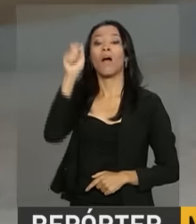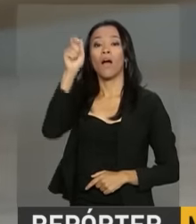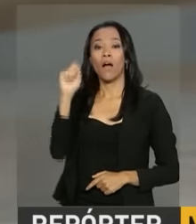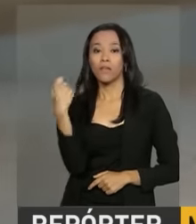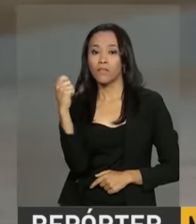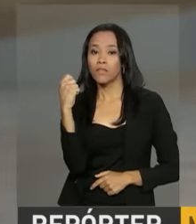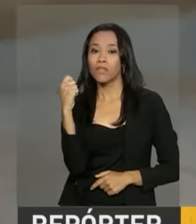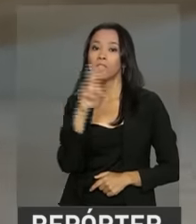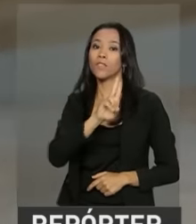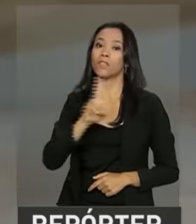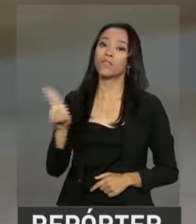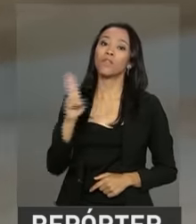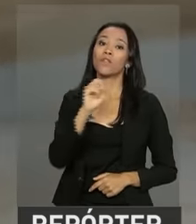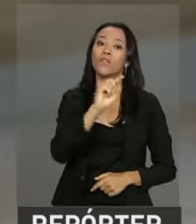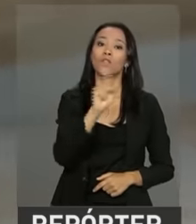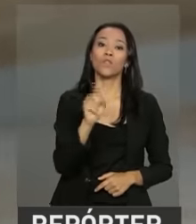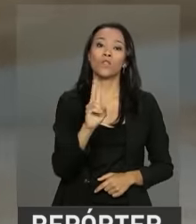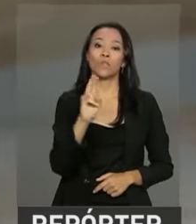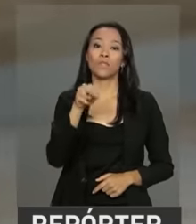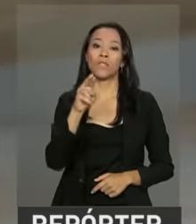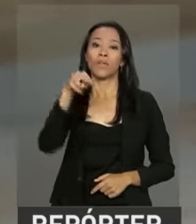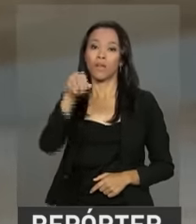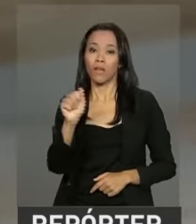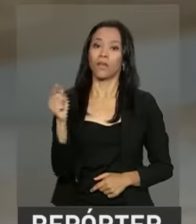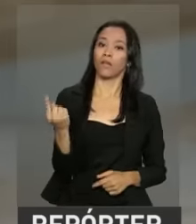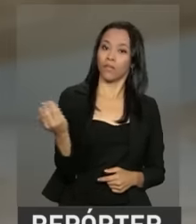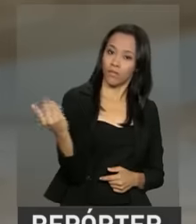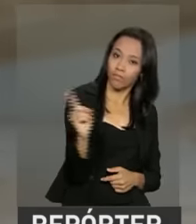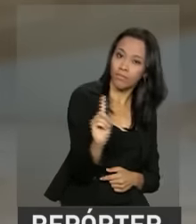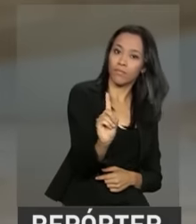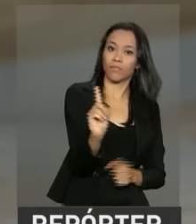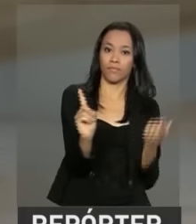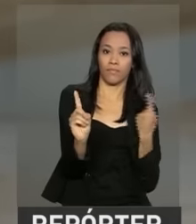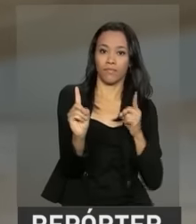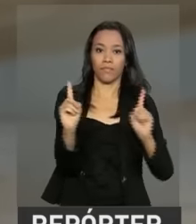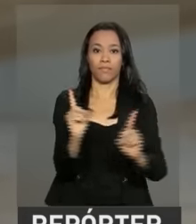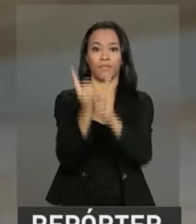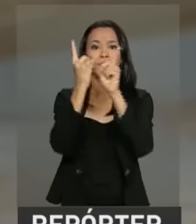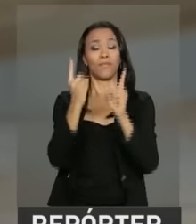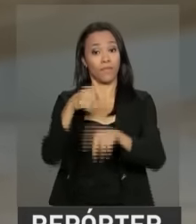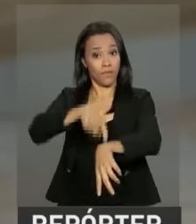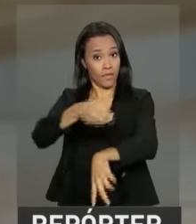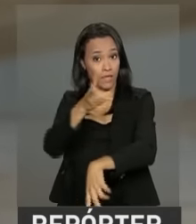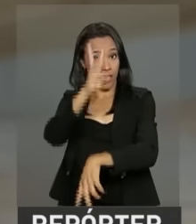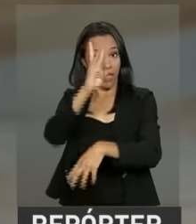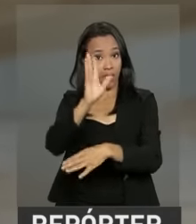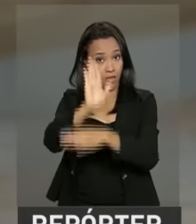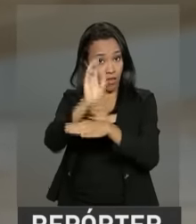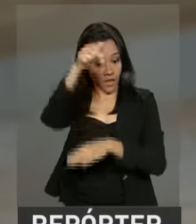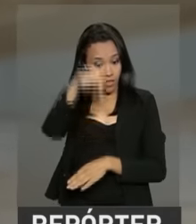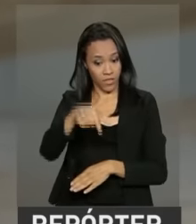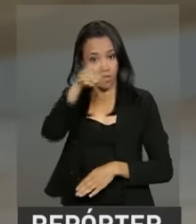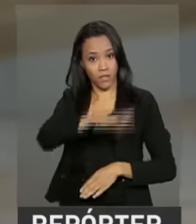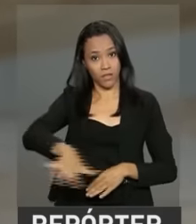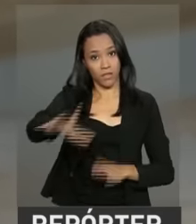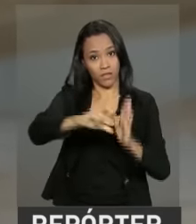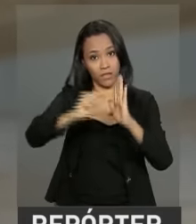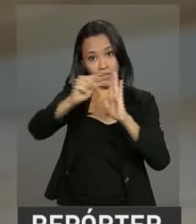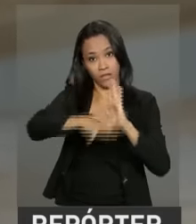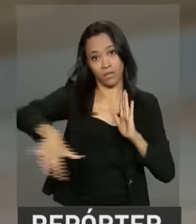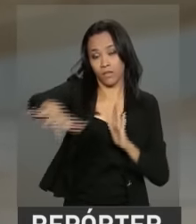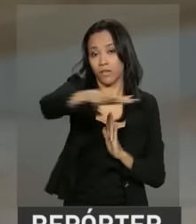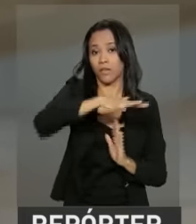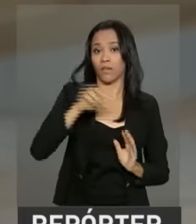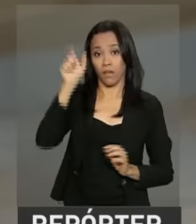Argentina Susana malcorra e vai acontecer às 3 horas da tarde aqui no Palácio do Planalto a ministra